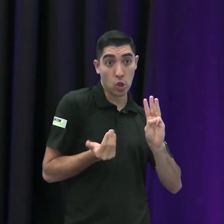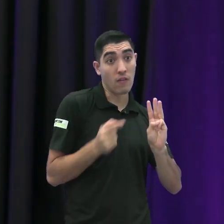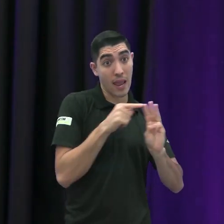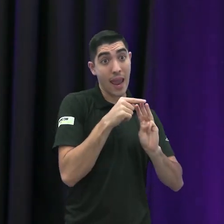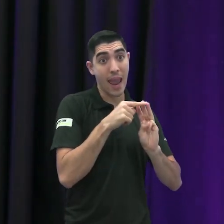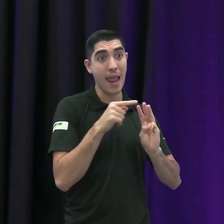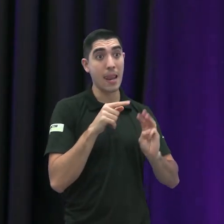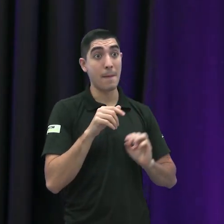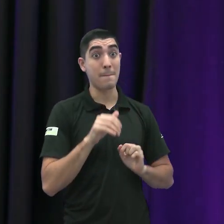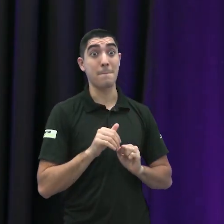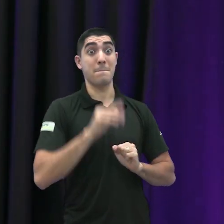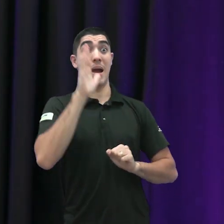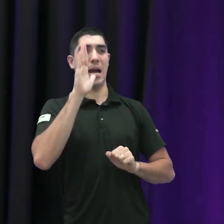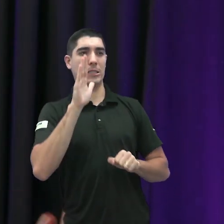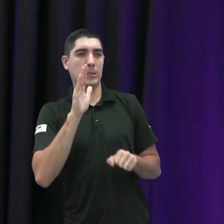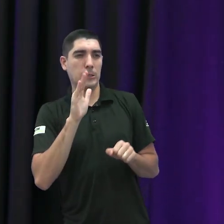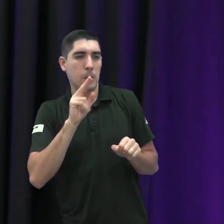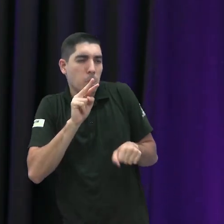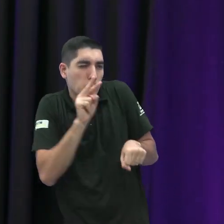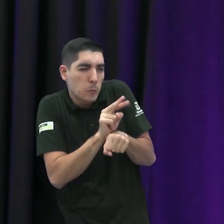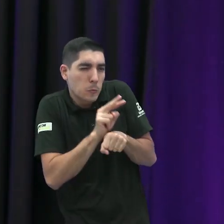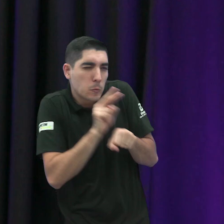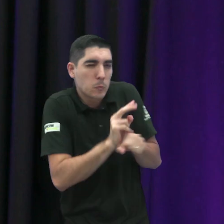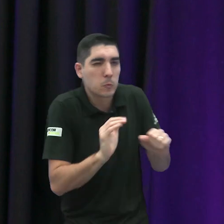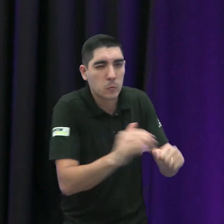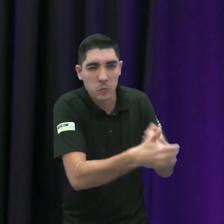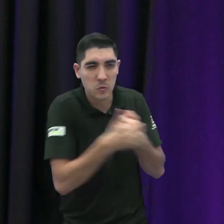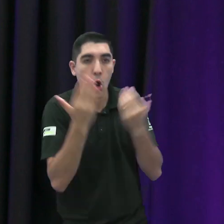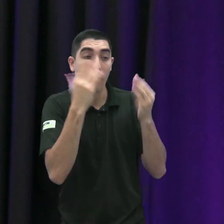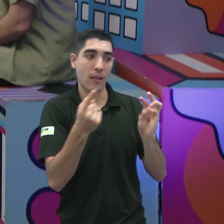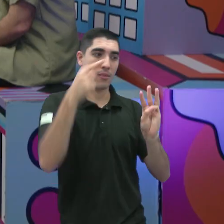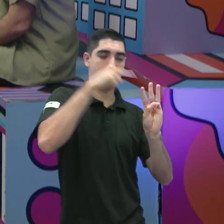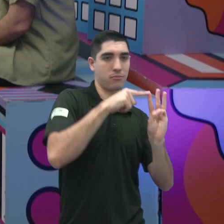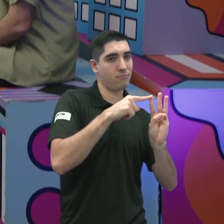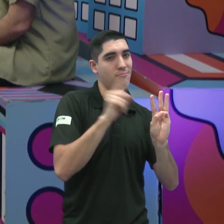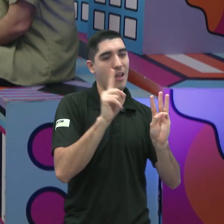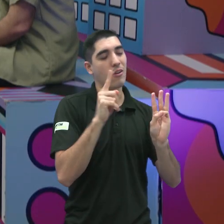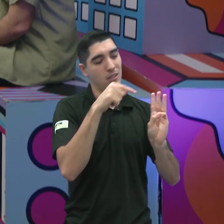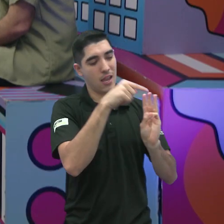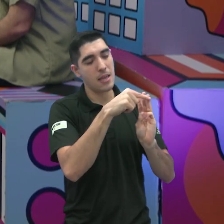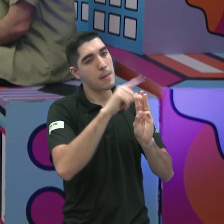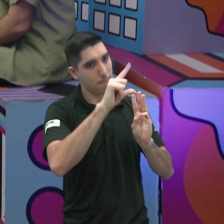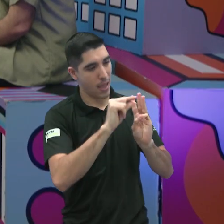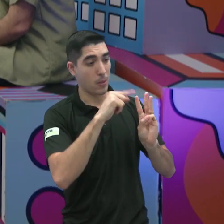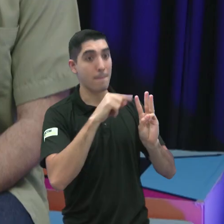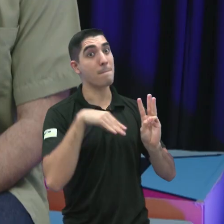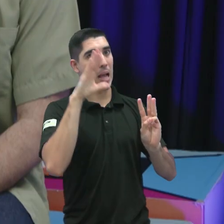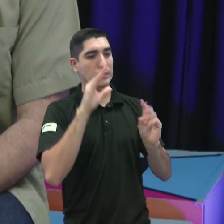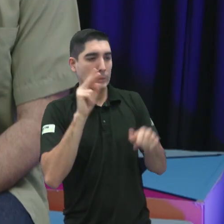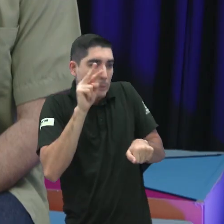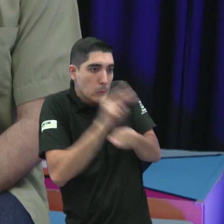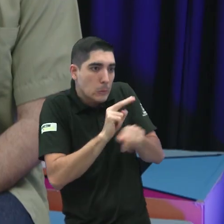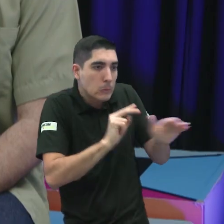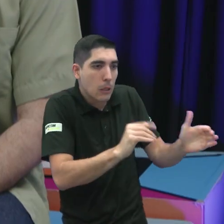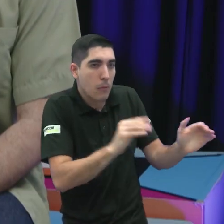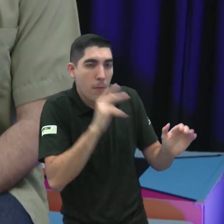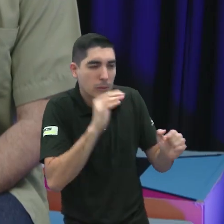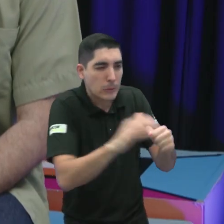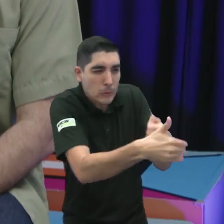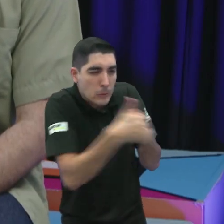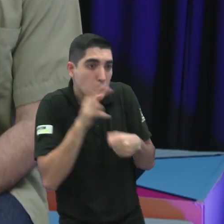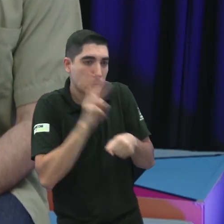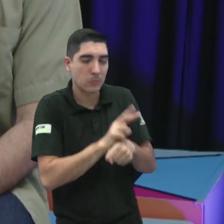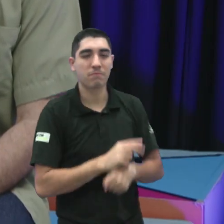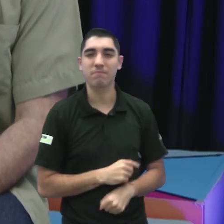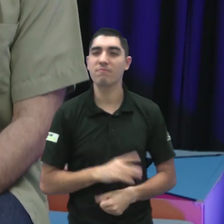não tende a ser tão super protegida quanto o primeiro por conta desses motivos que eu trouxe. Exato. Até nessa questão que